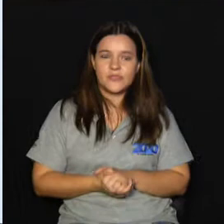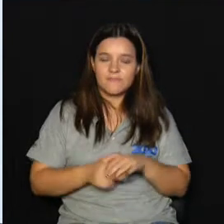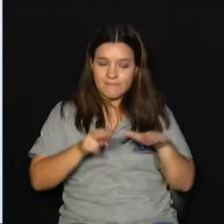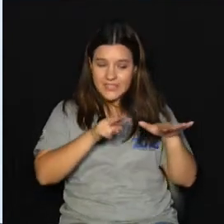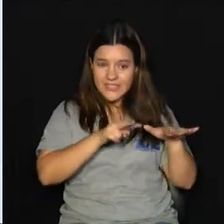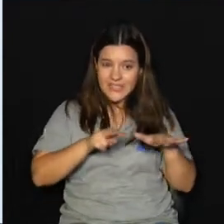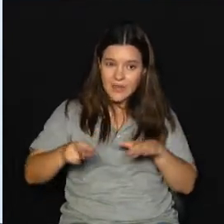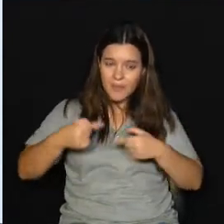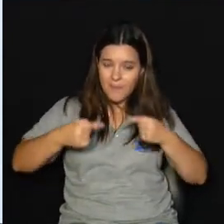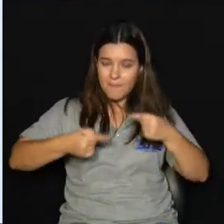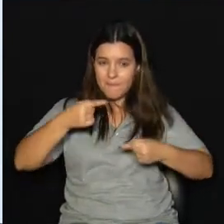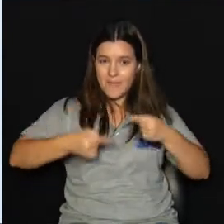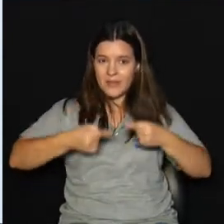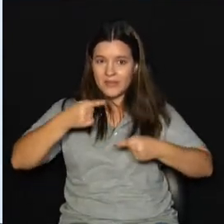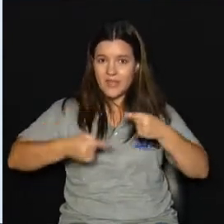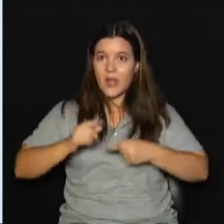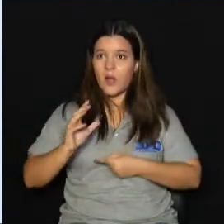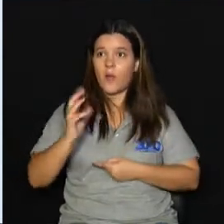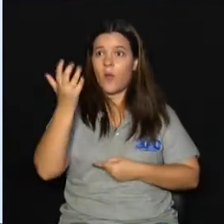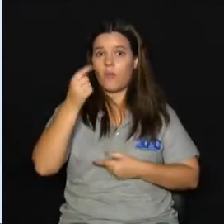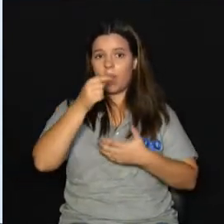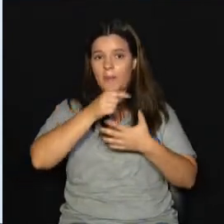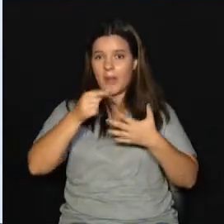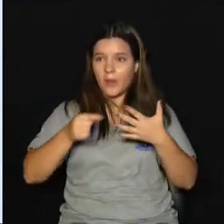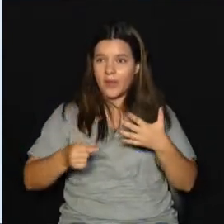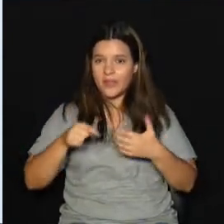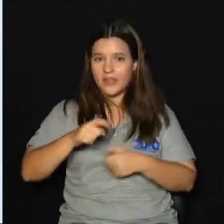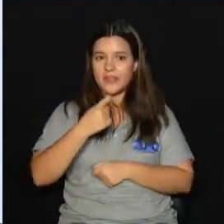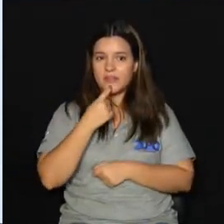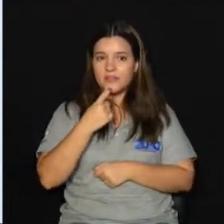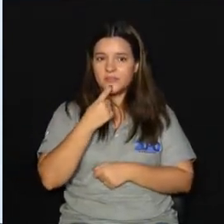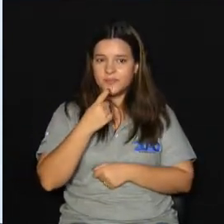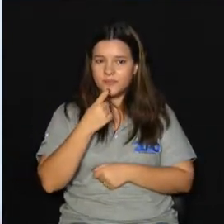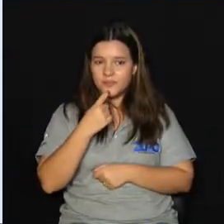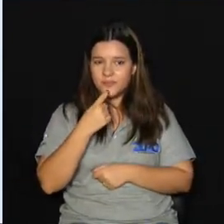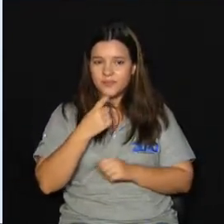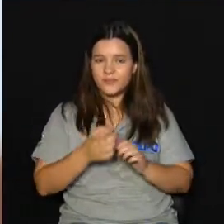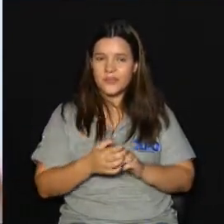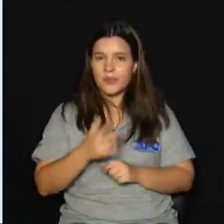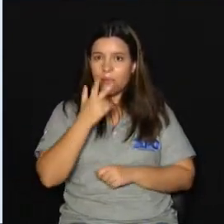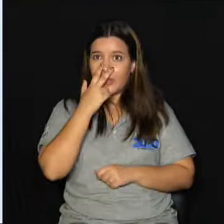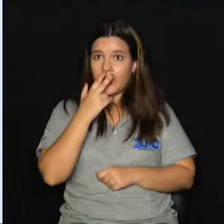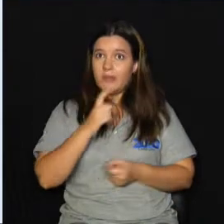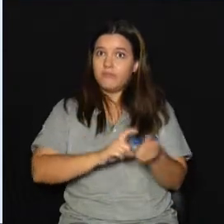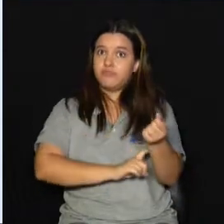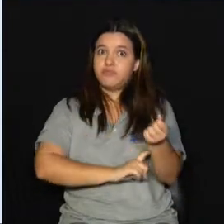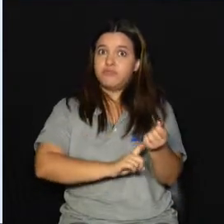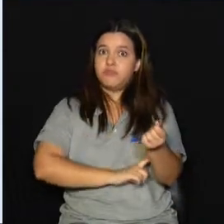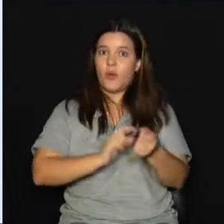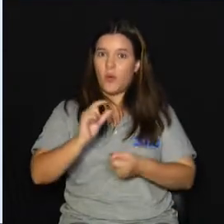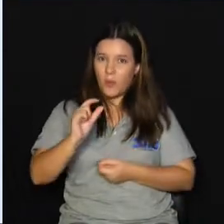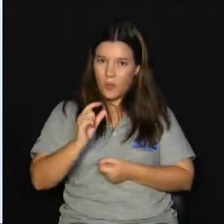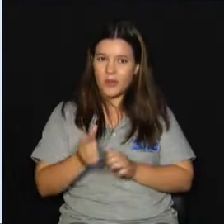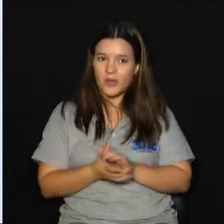semana agitada, bastante coisa aconteceu aqui em Campinas, né? Acho que os ânimos estavam aflorados,